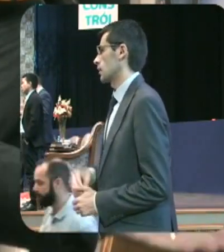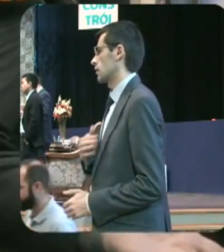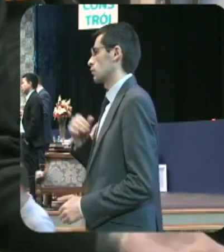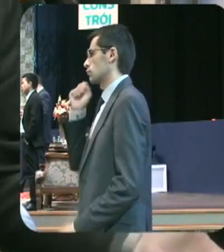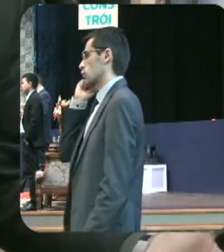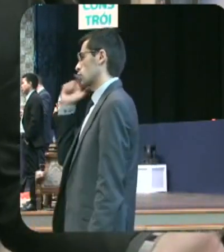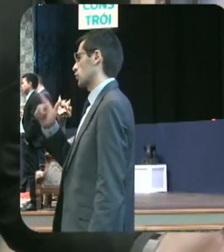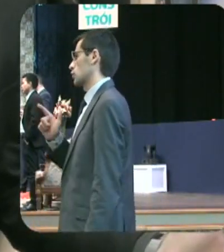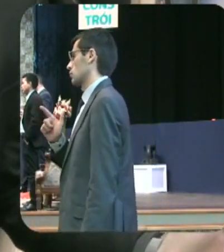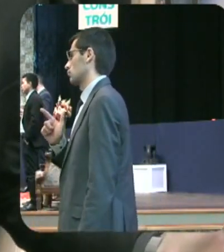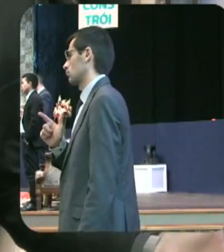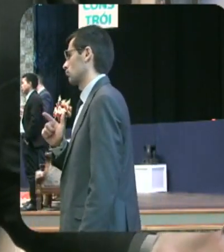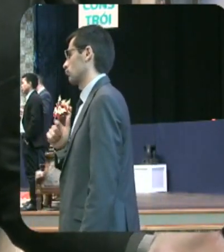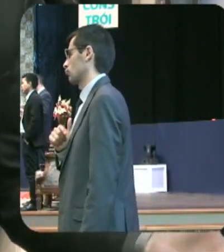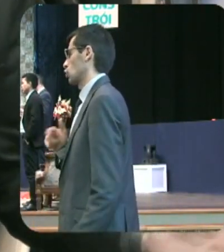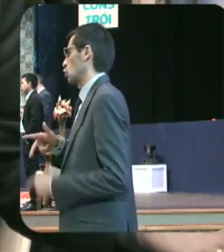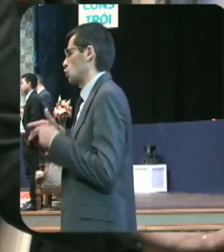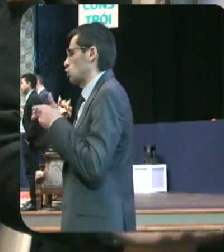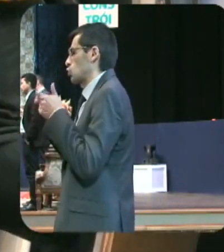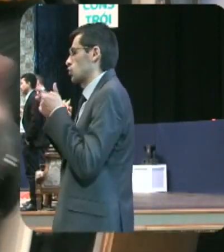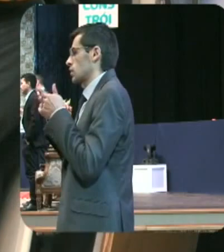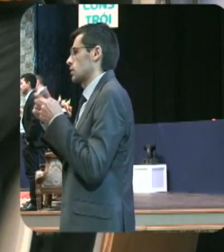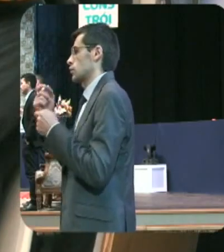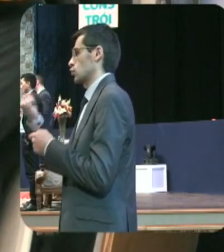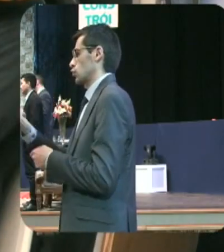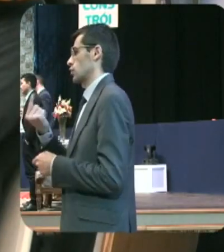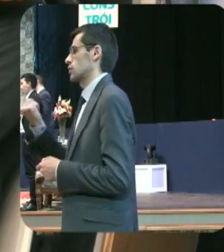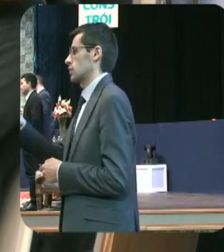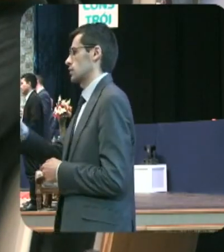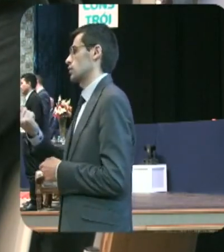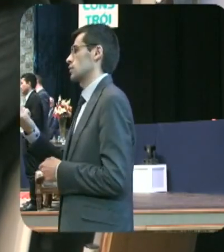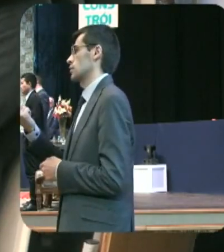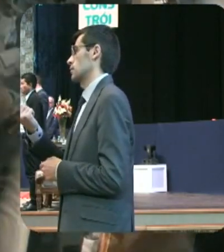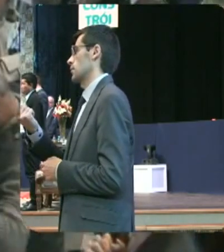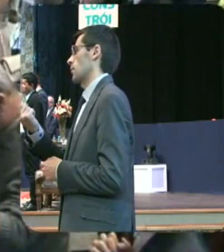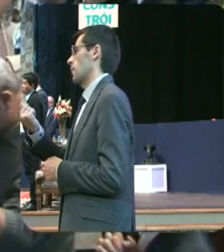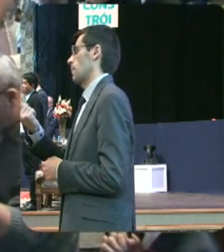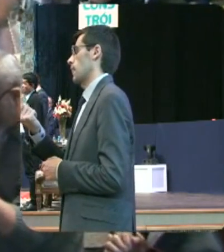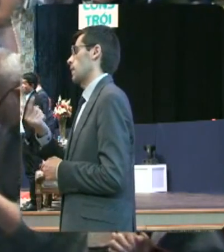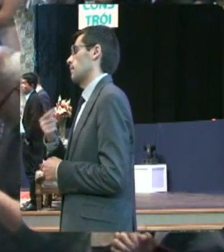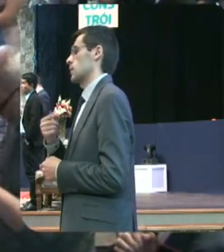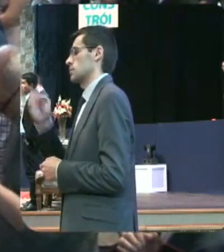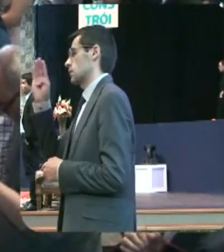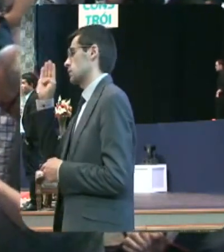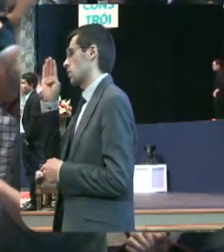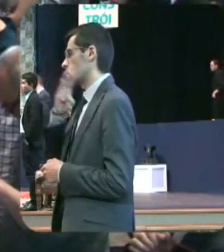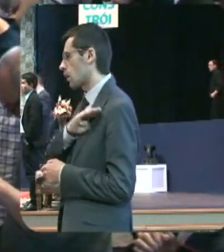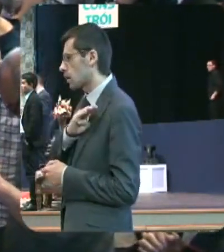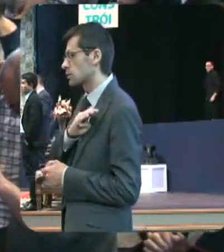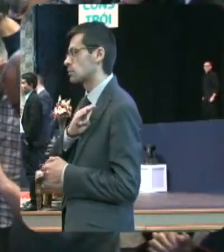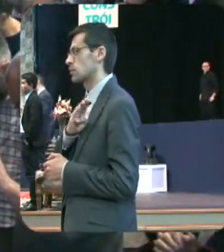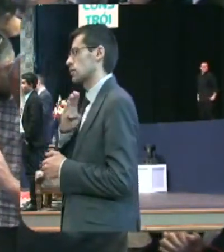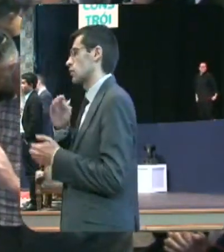consigo consertar as minhas transgressões nem as minhas iniquidades,